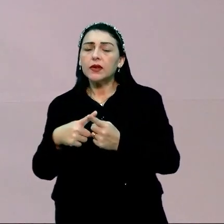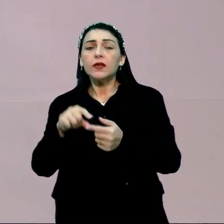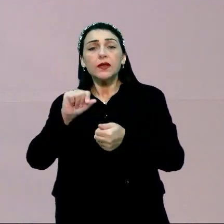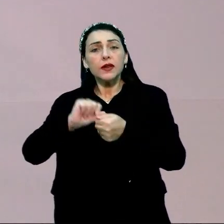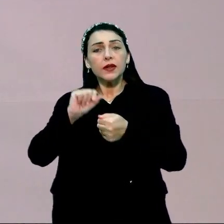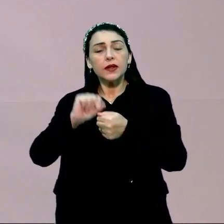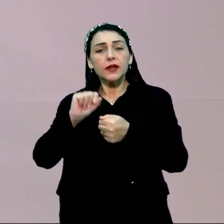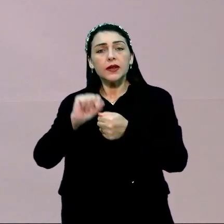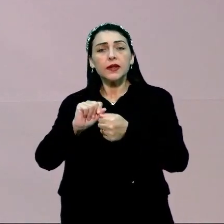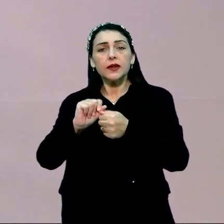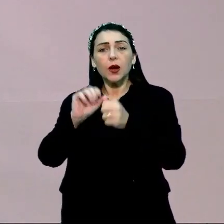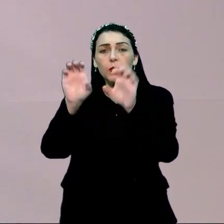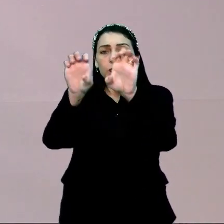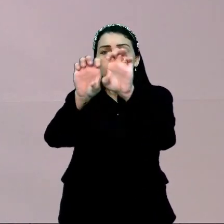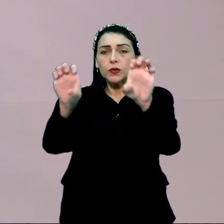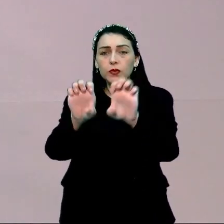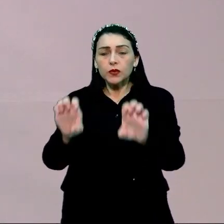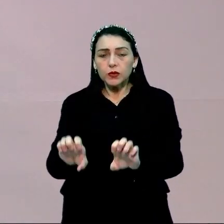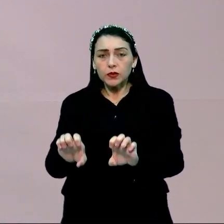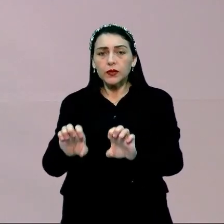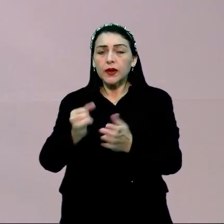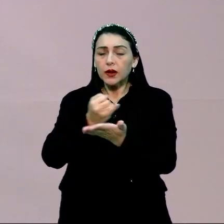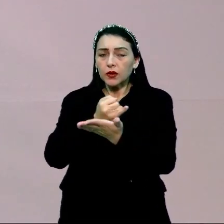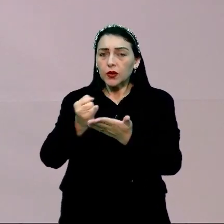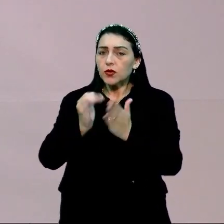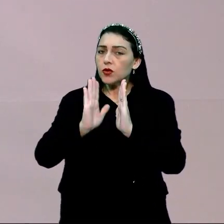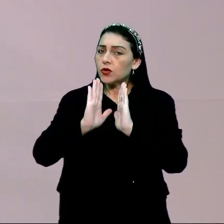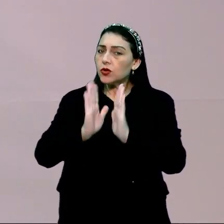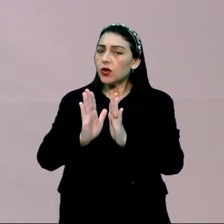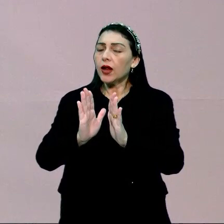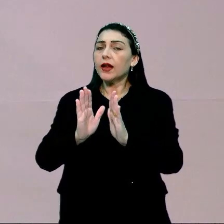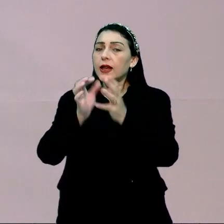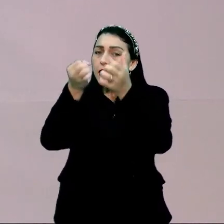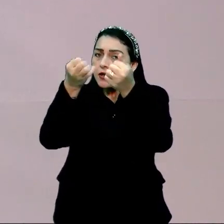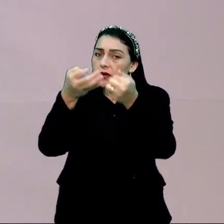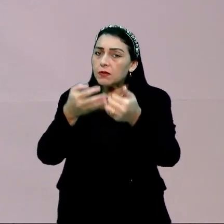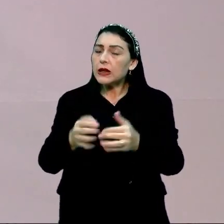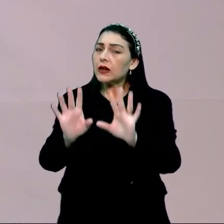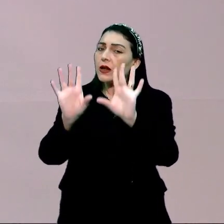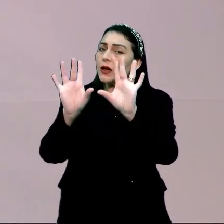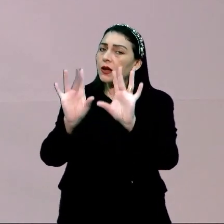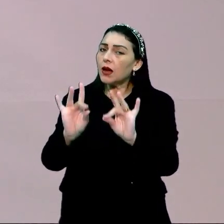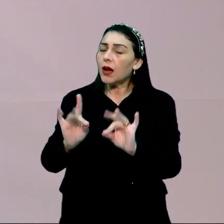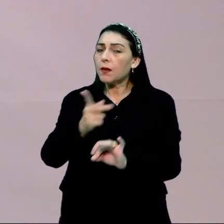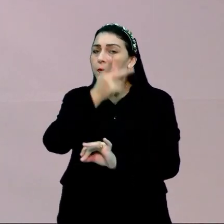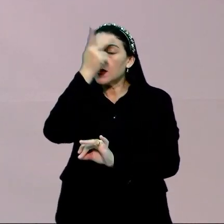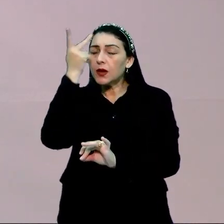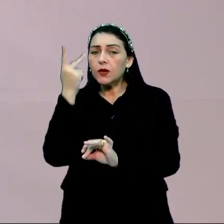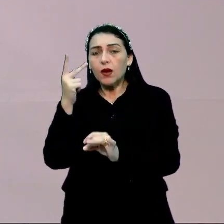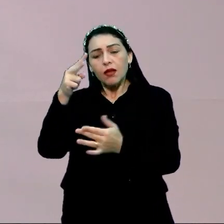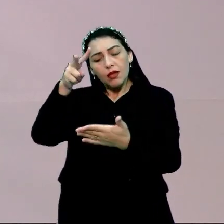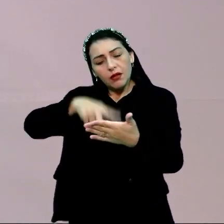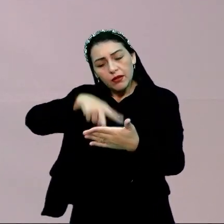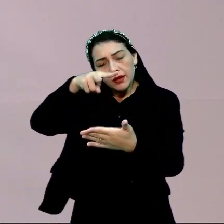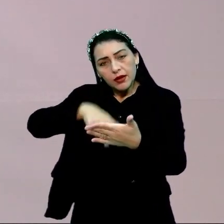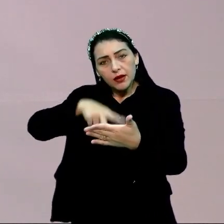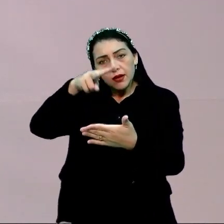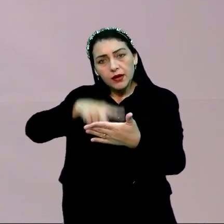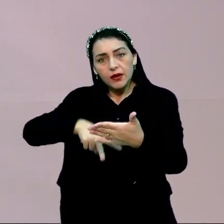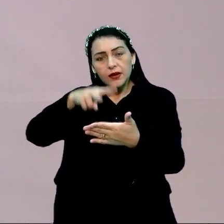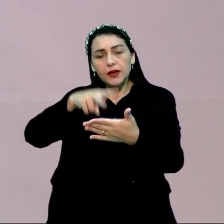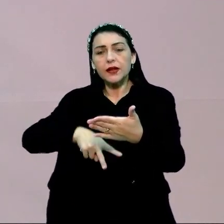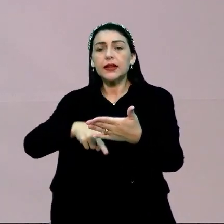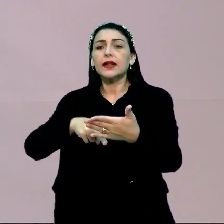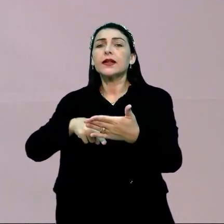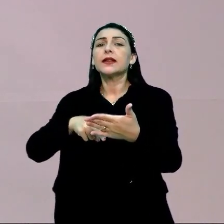uma espécie de esqueleto na introdução, então eu já deixo claro para o meu leitor, que será o meu corretor, que essa